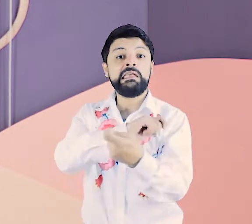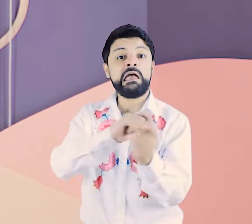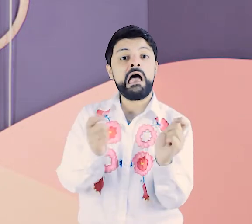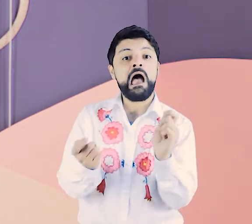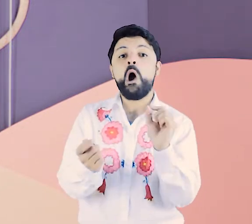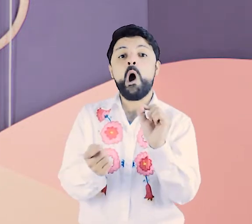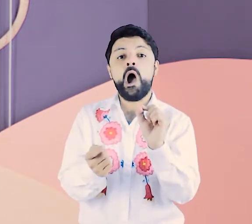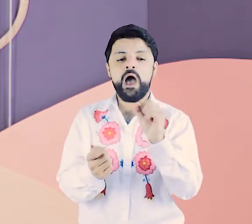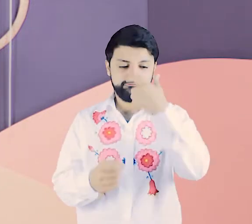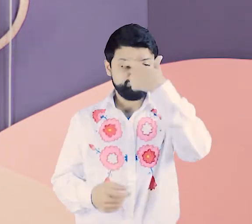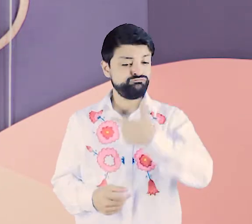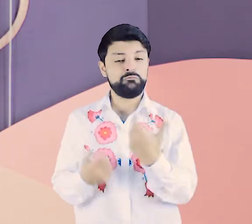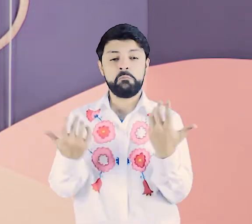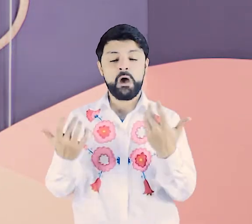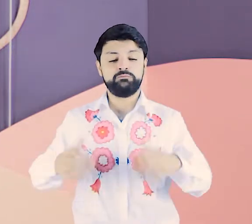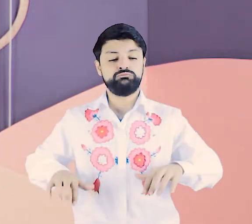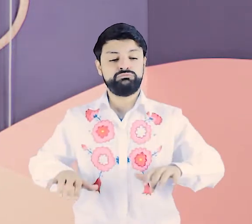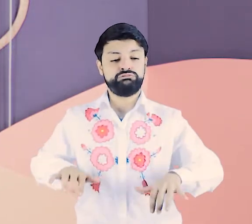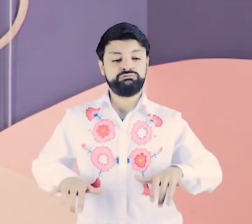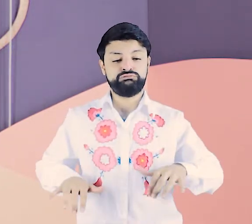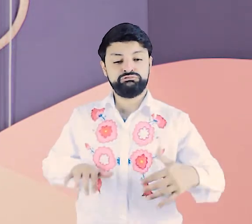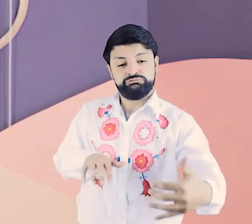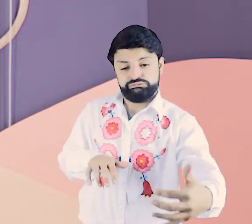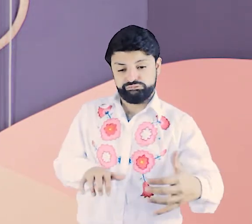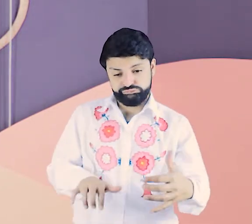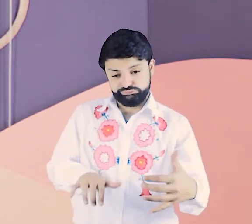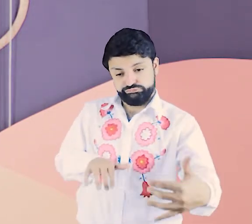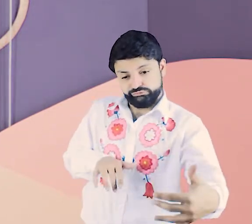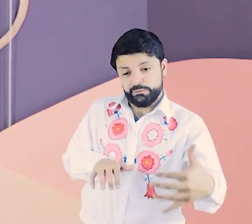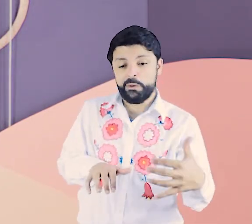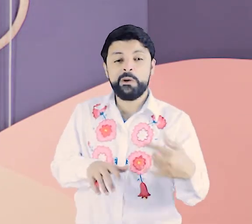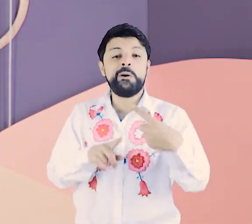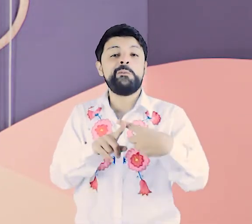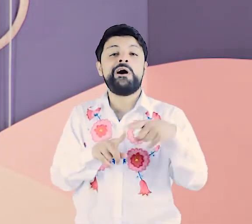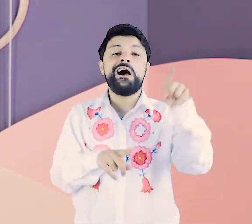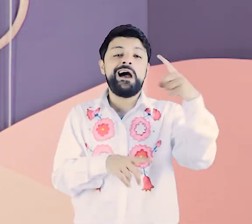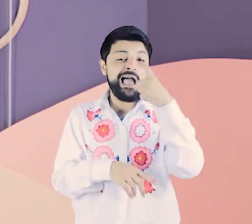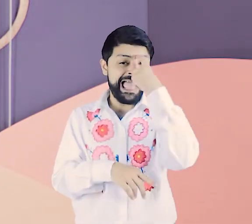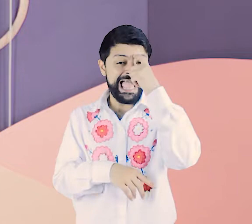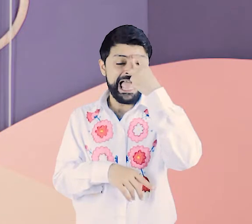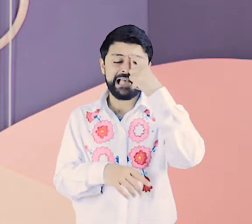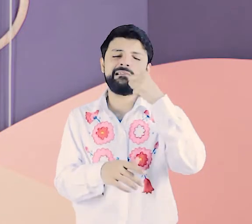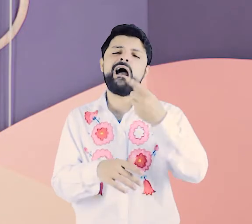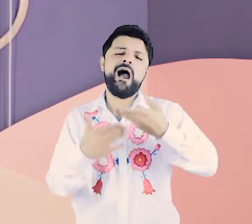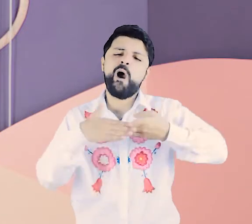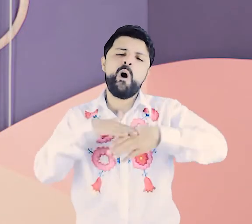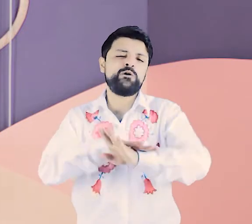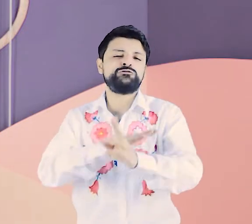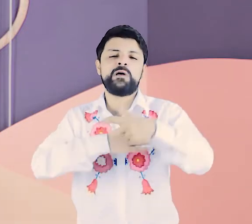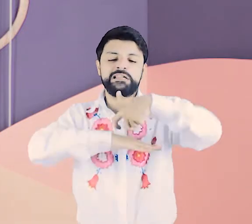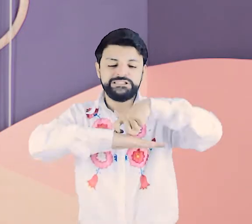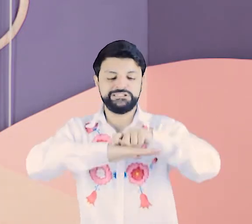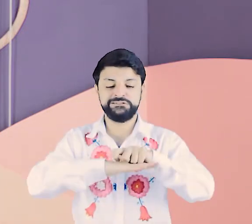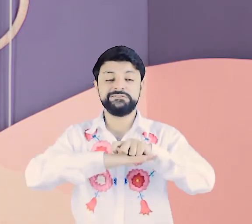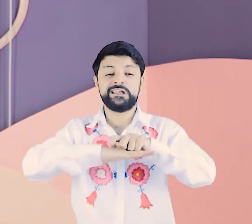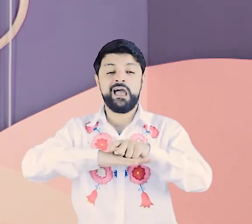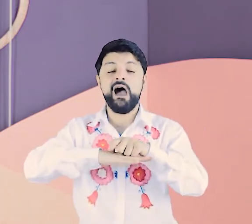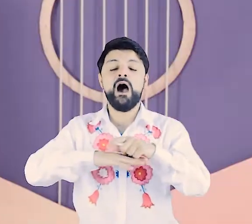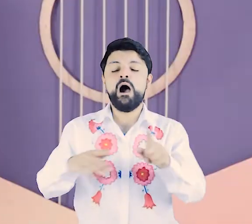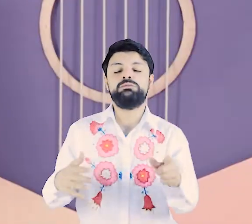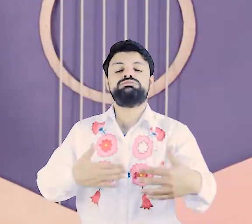musicista pudesse tocar apenas com as mãos, pois lá na Índia o costume é tocar instrumentos sentado no